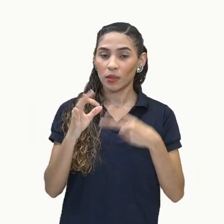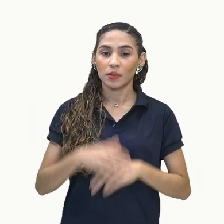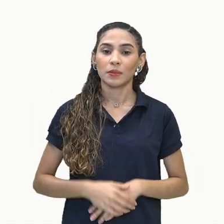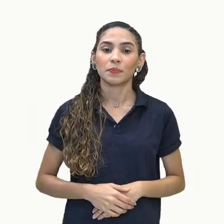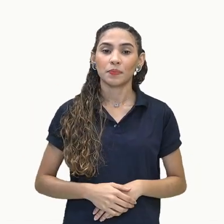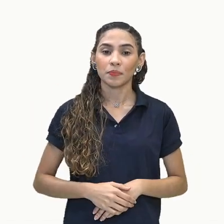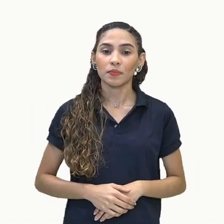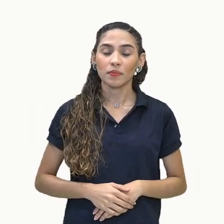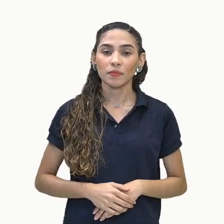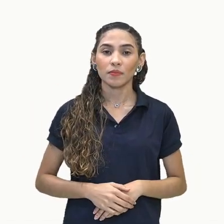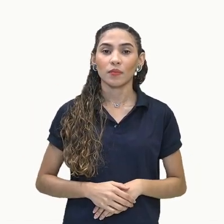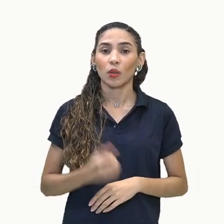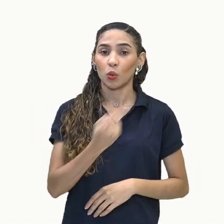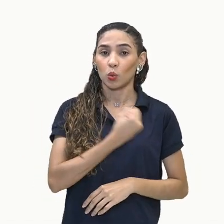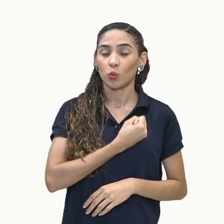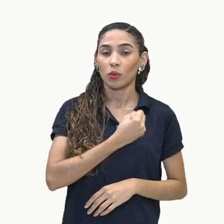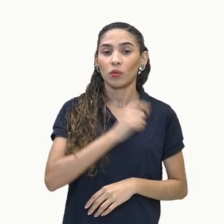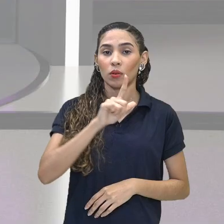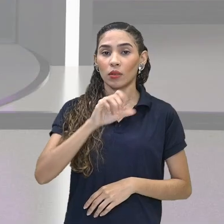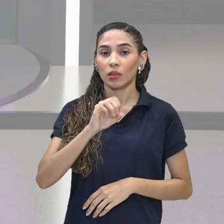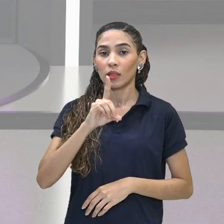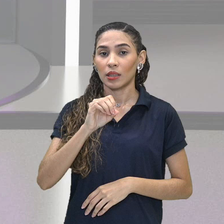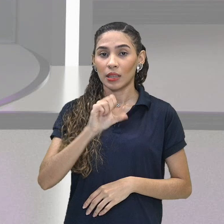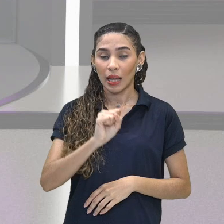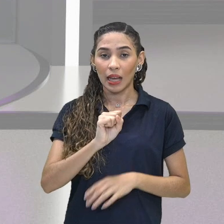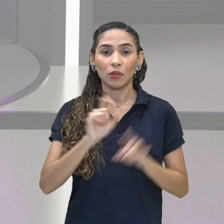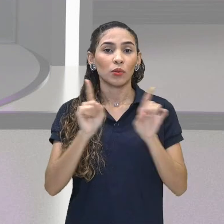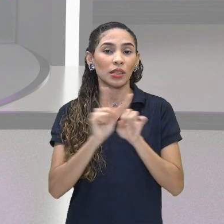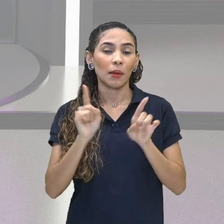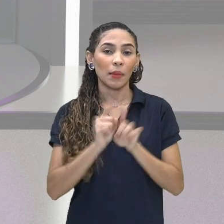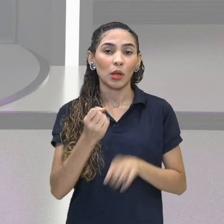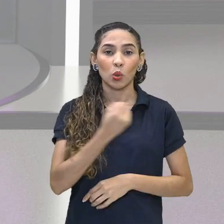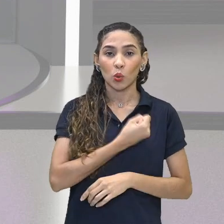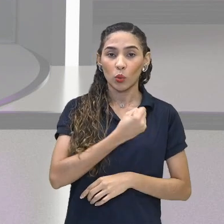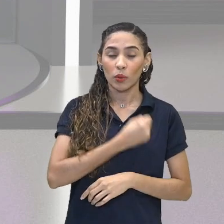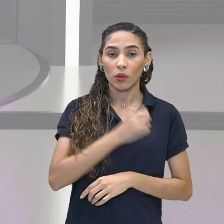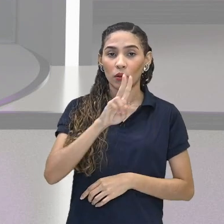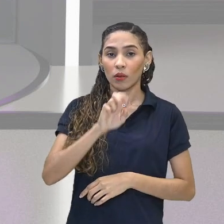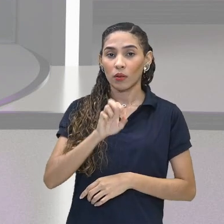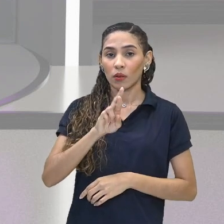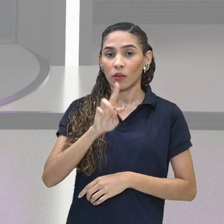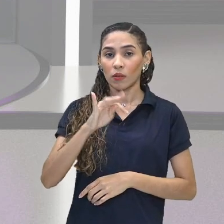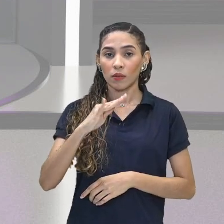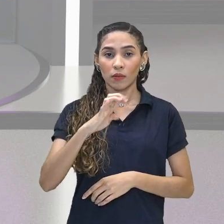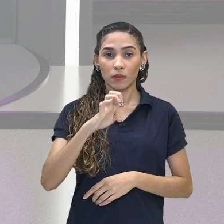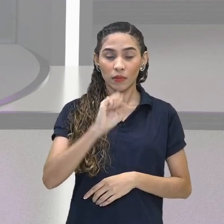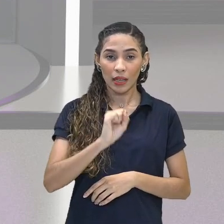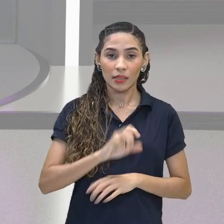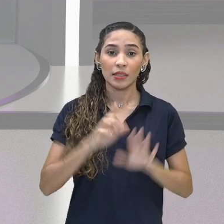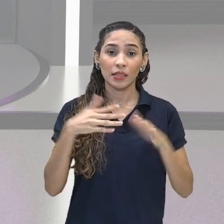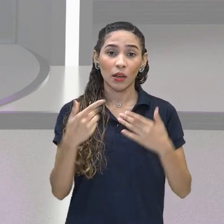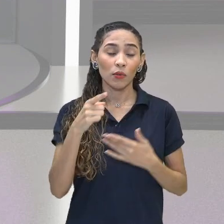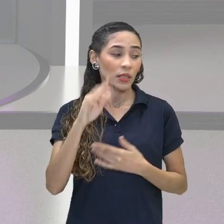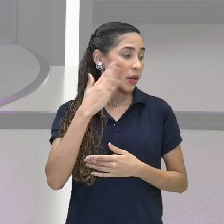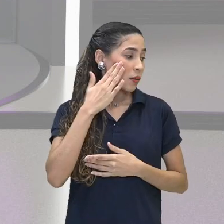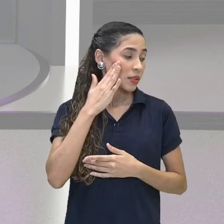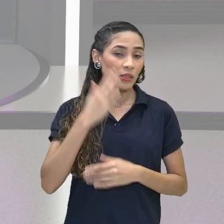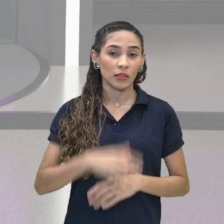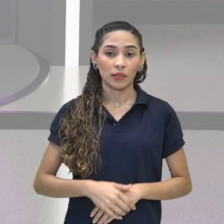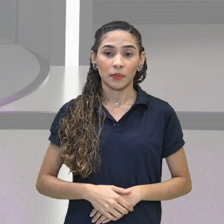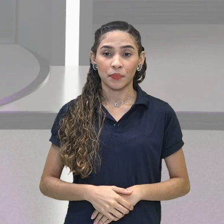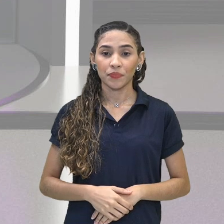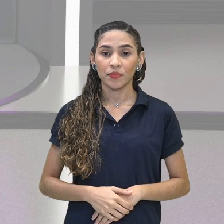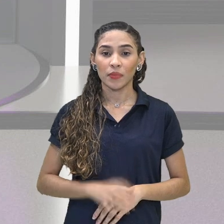quanto ao seu número de lados, né, e número de vértices, tudo bem? Então, aí para você conseguir entender,